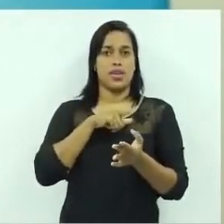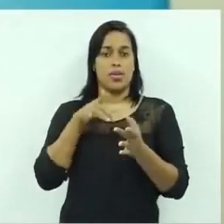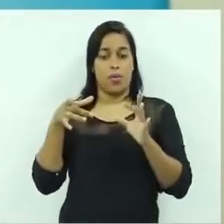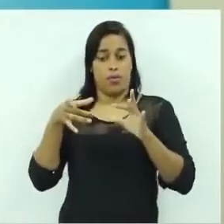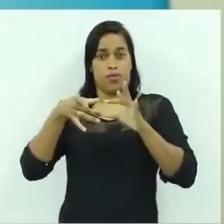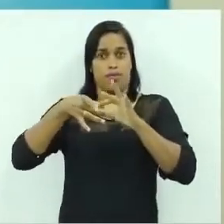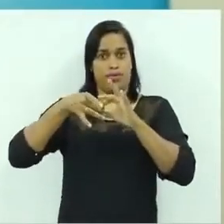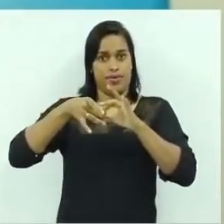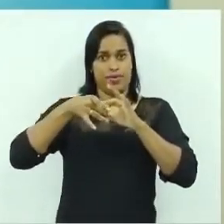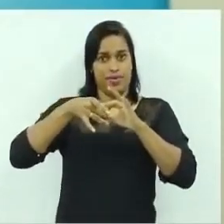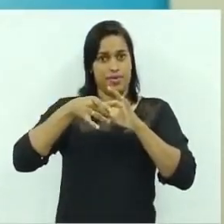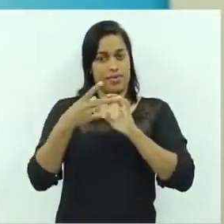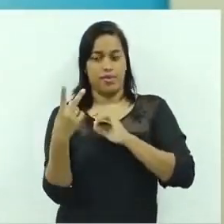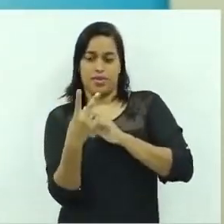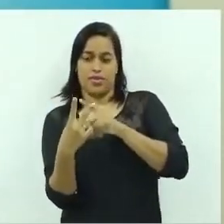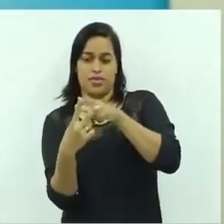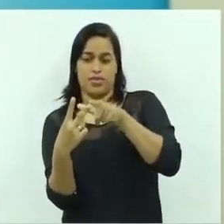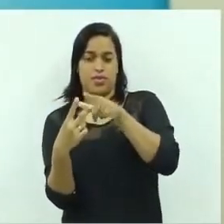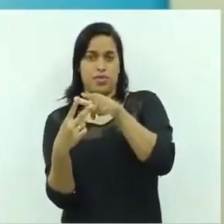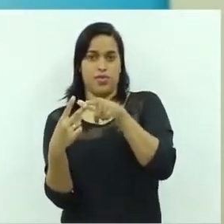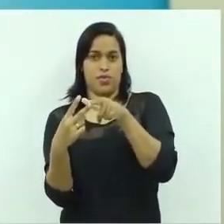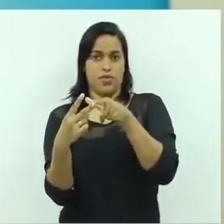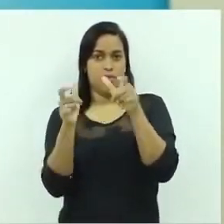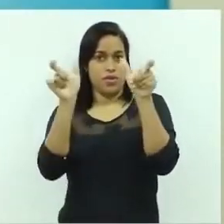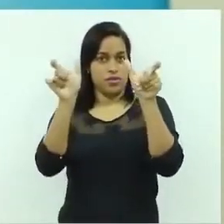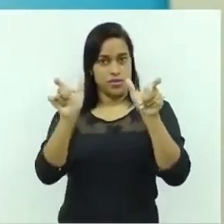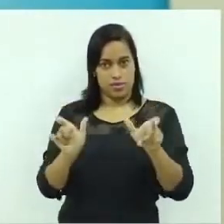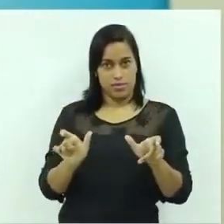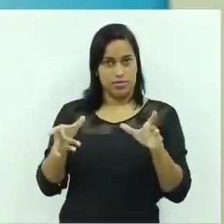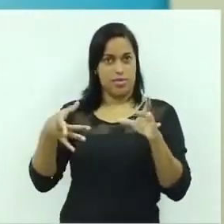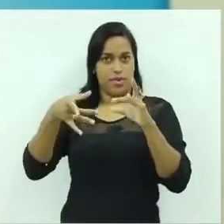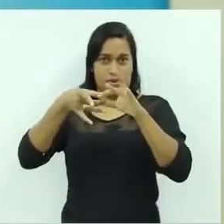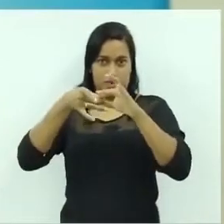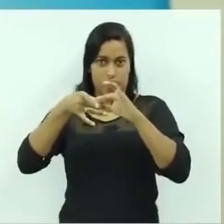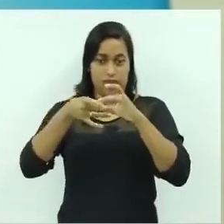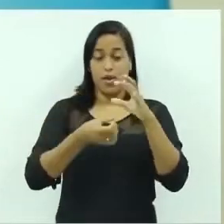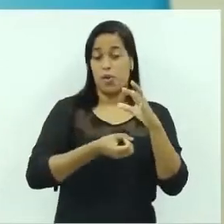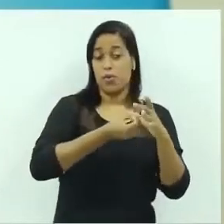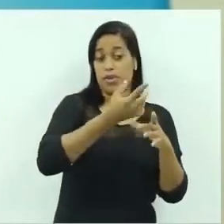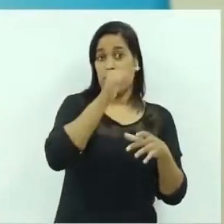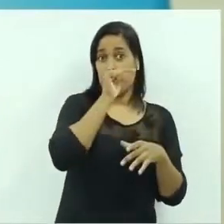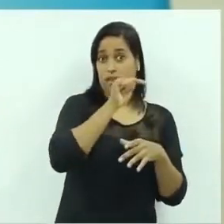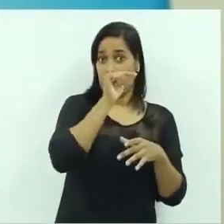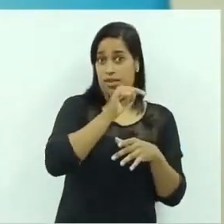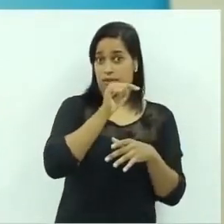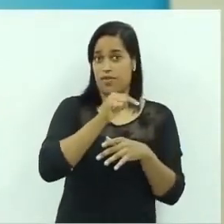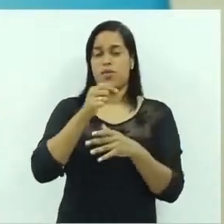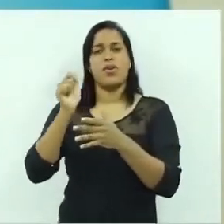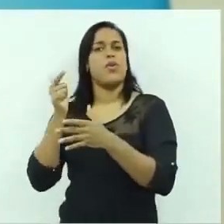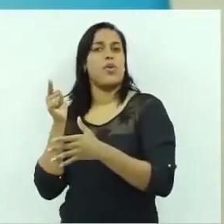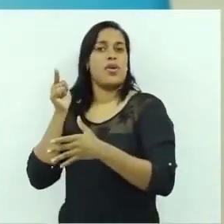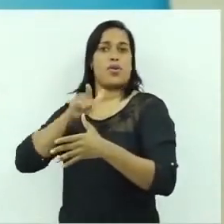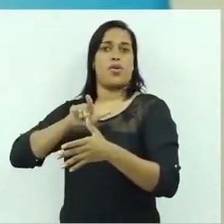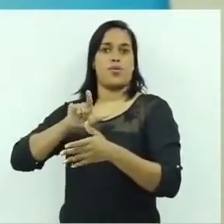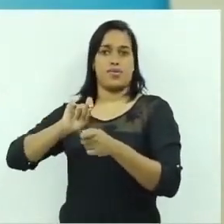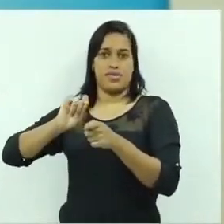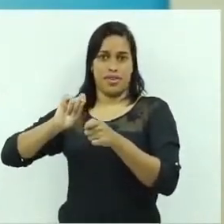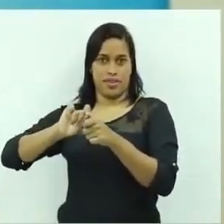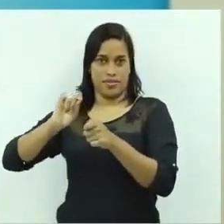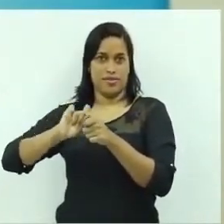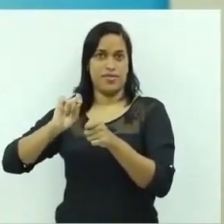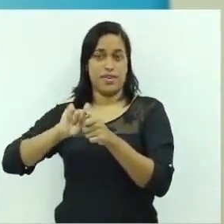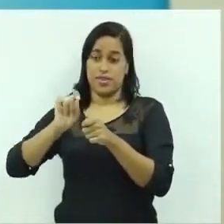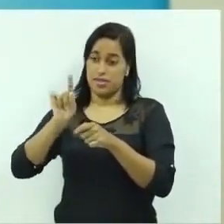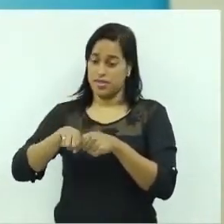unir esses dois perfis de comportamento, o criativo com aquele que consegue